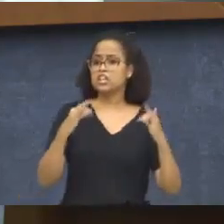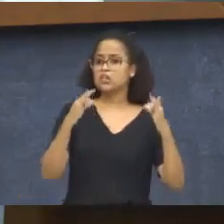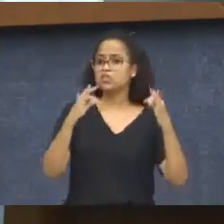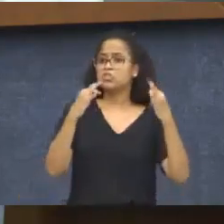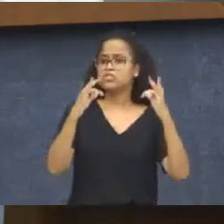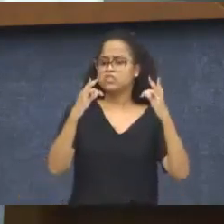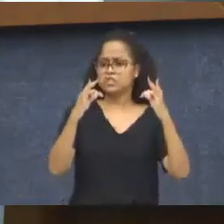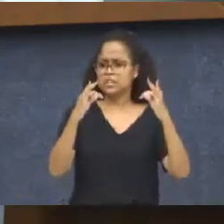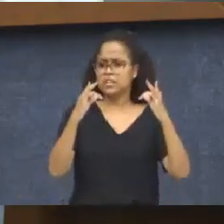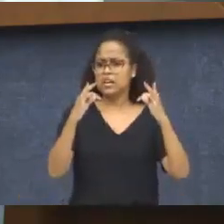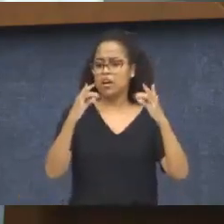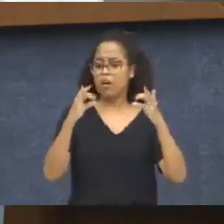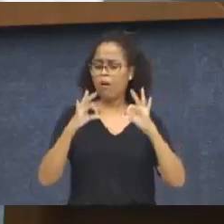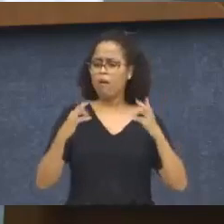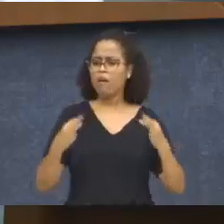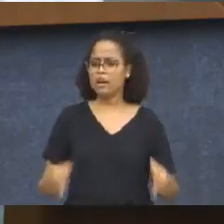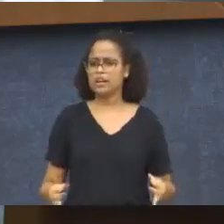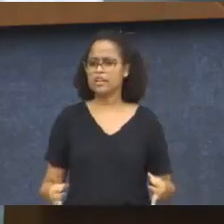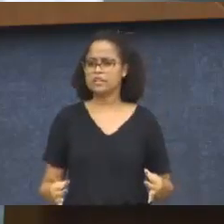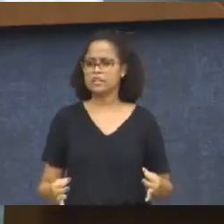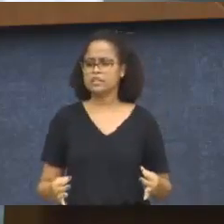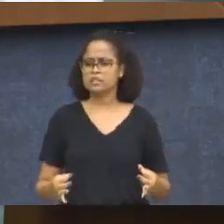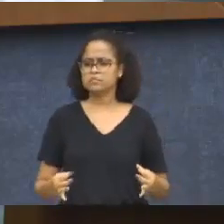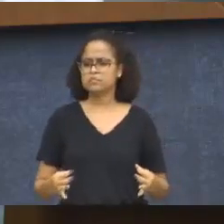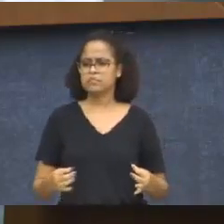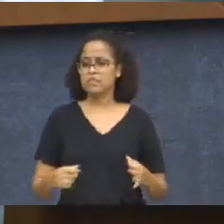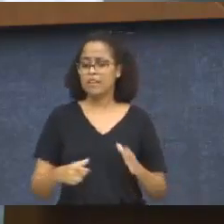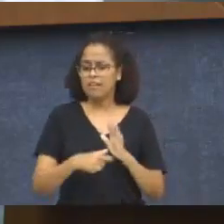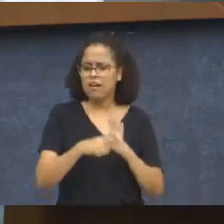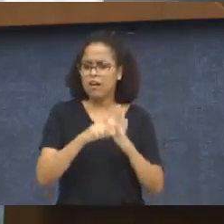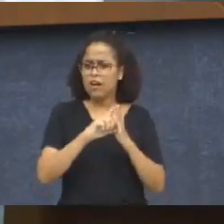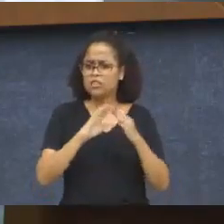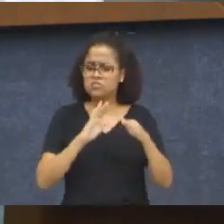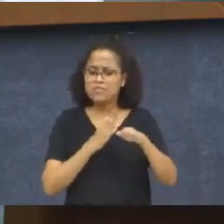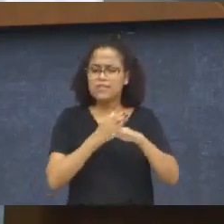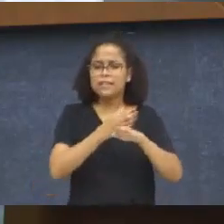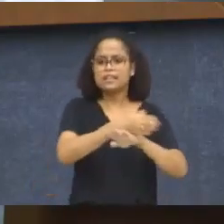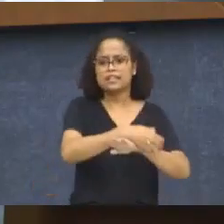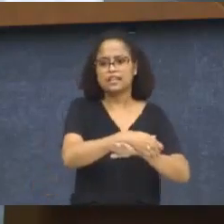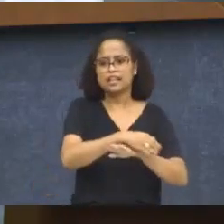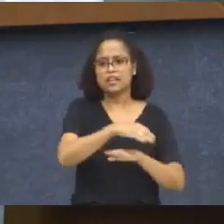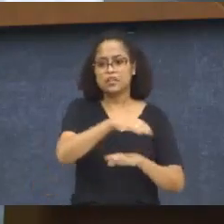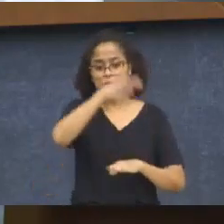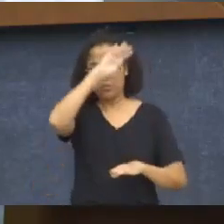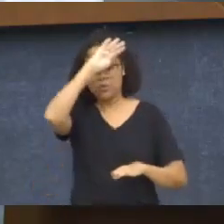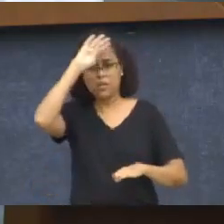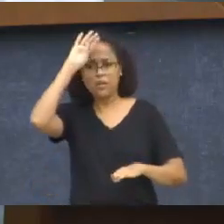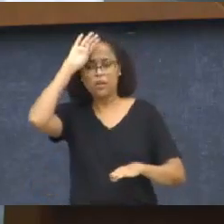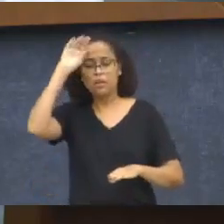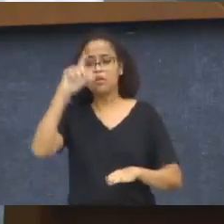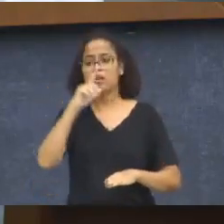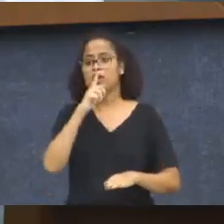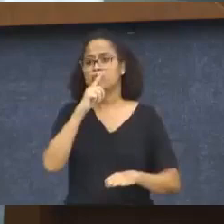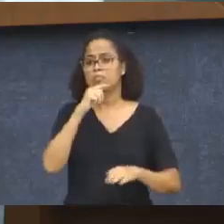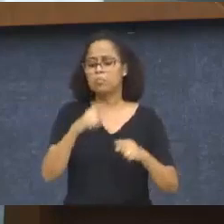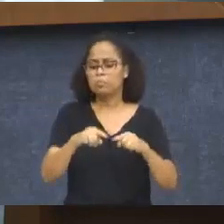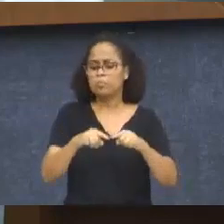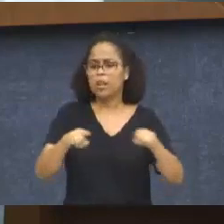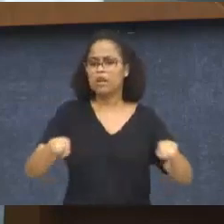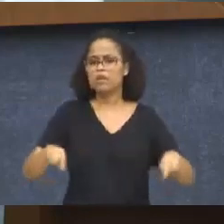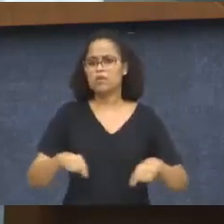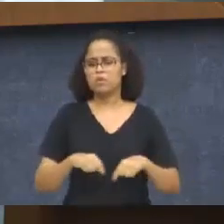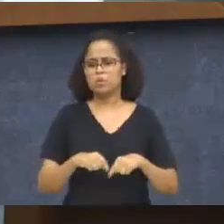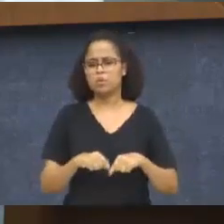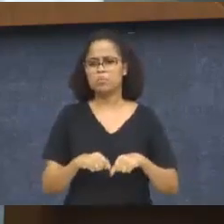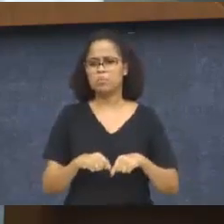de preferência antes que ela entre na lagoa, e nós estamos muito perto dessas soluções. Nós precisamos efetivamente